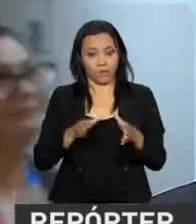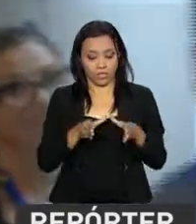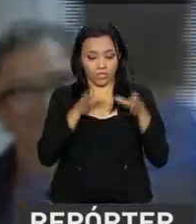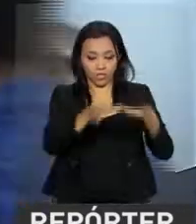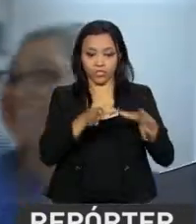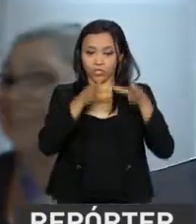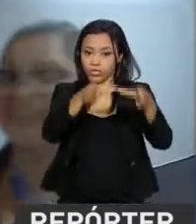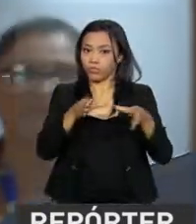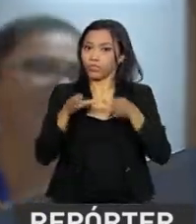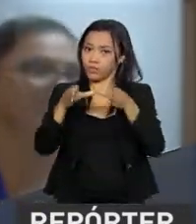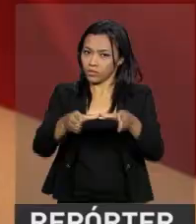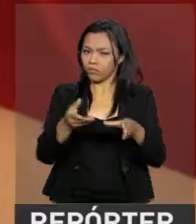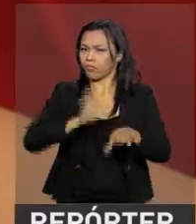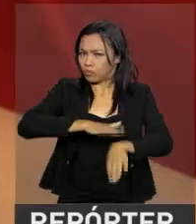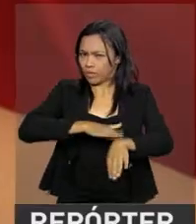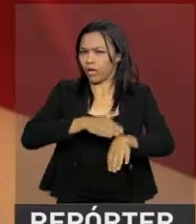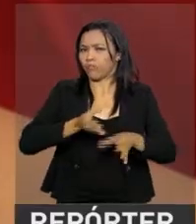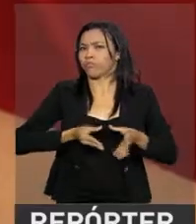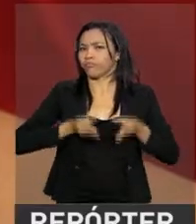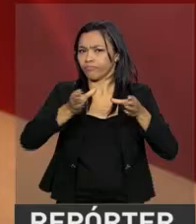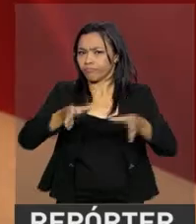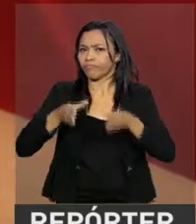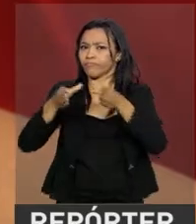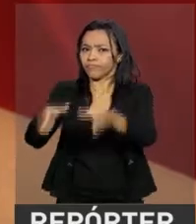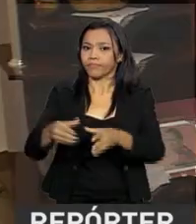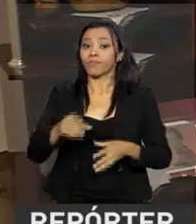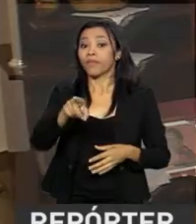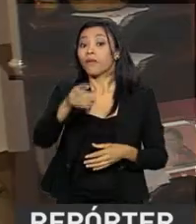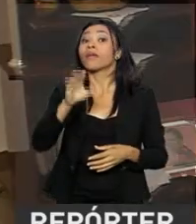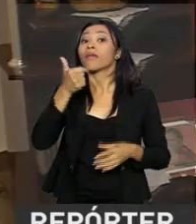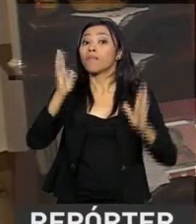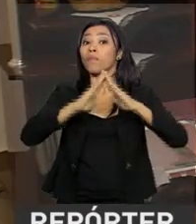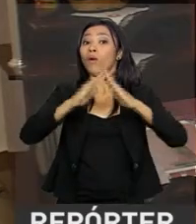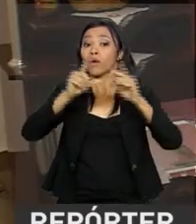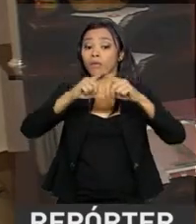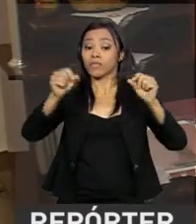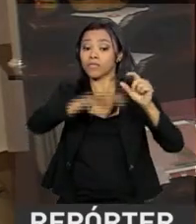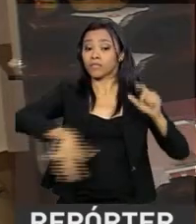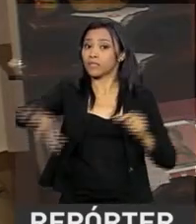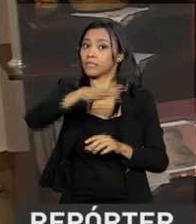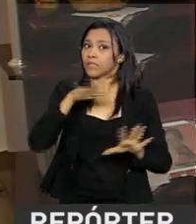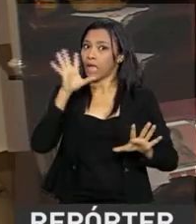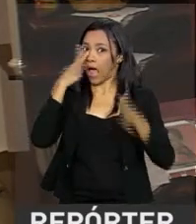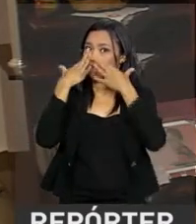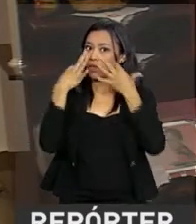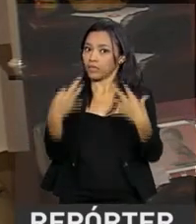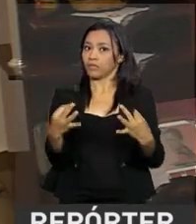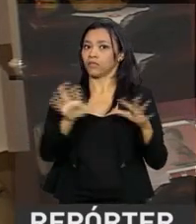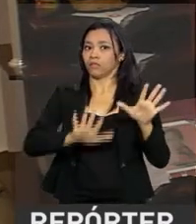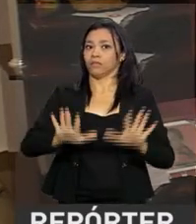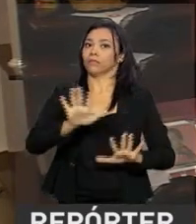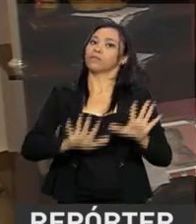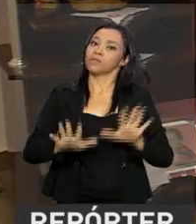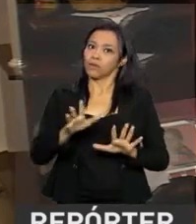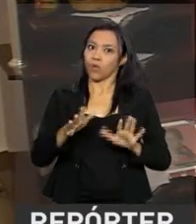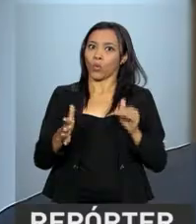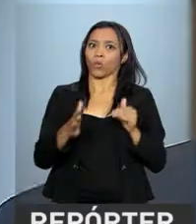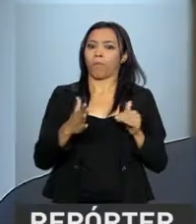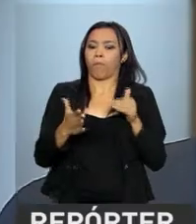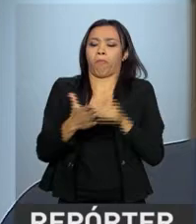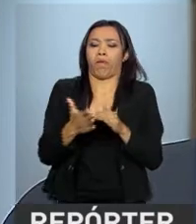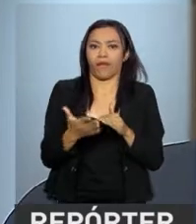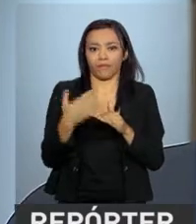distribuição durante um tempo é mas quem mora na região deve ficar ligado o bom mesmo é não deixar para a última hora